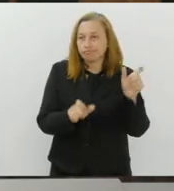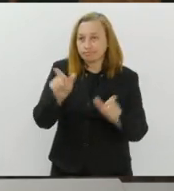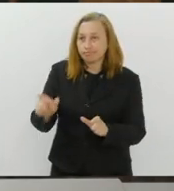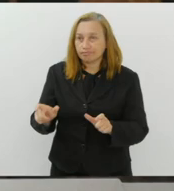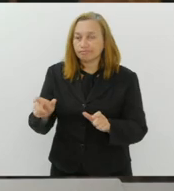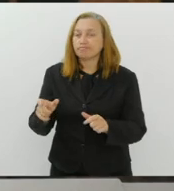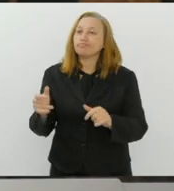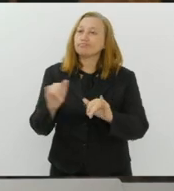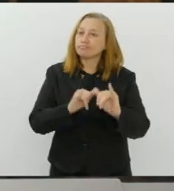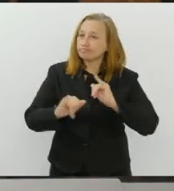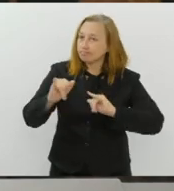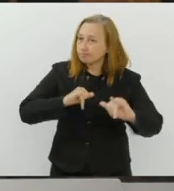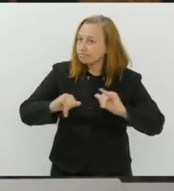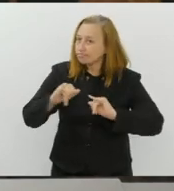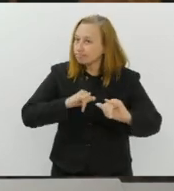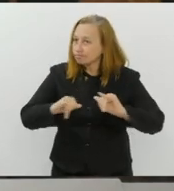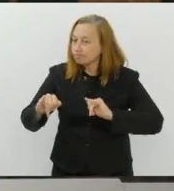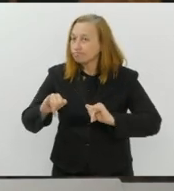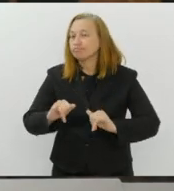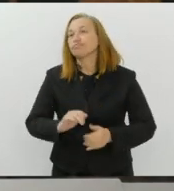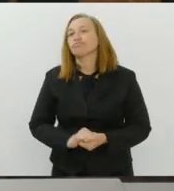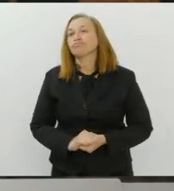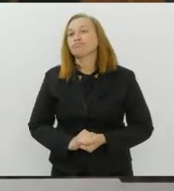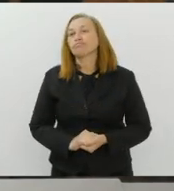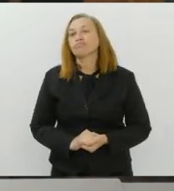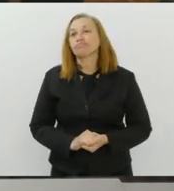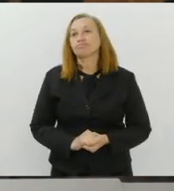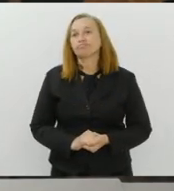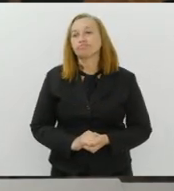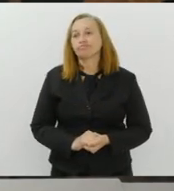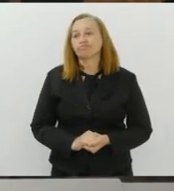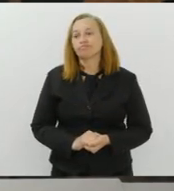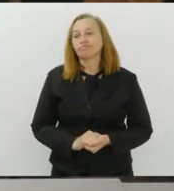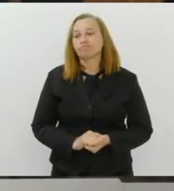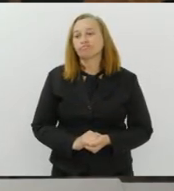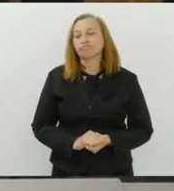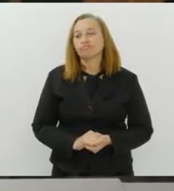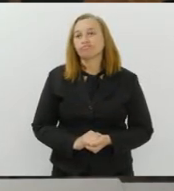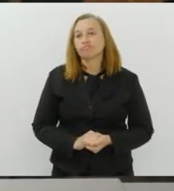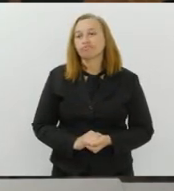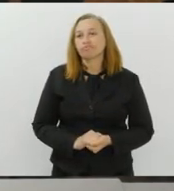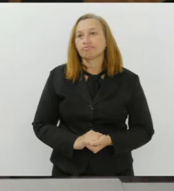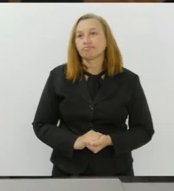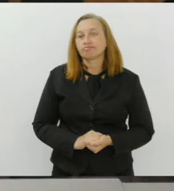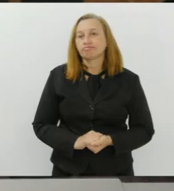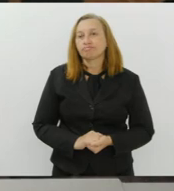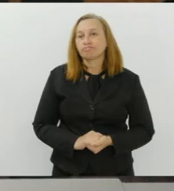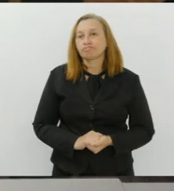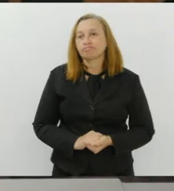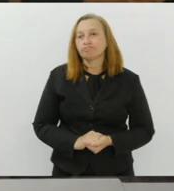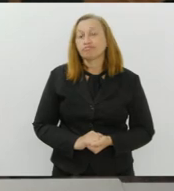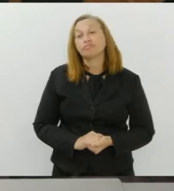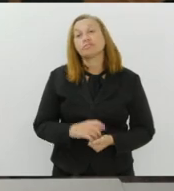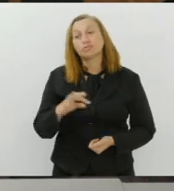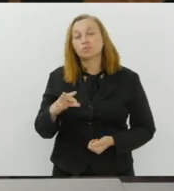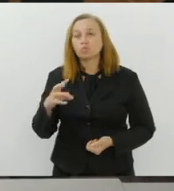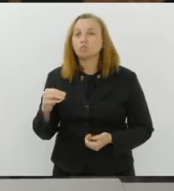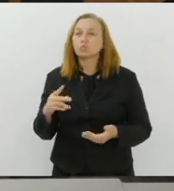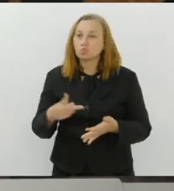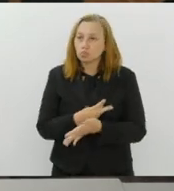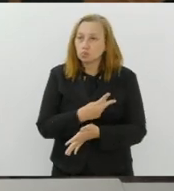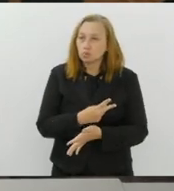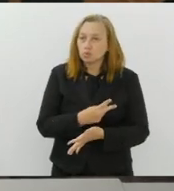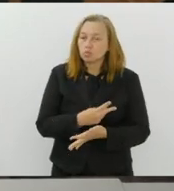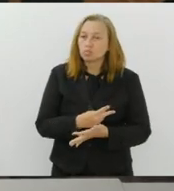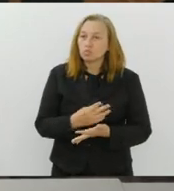informadas, que tudo né, aconteça com